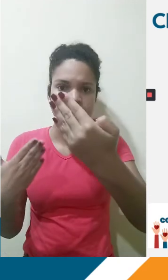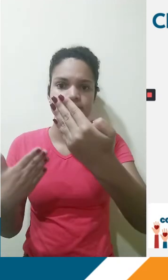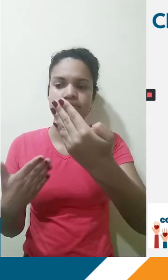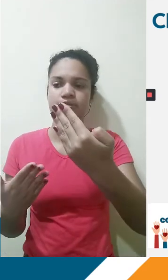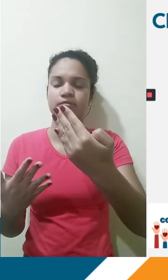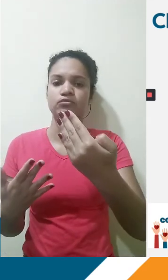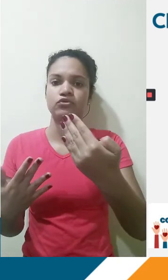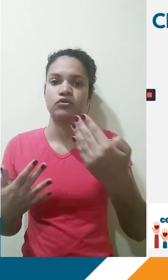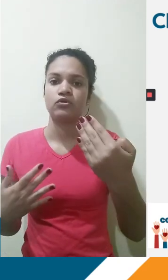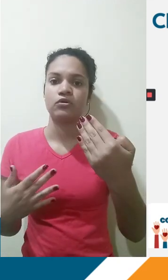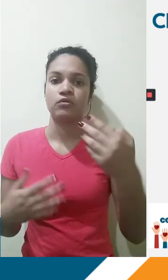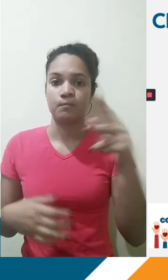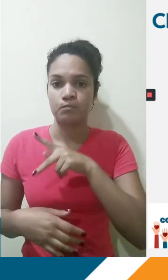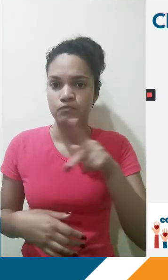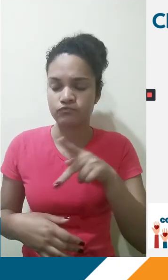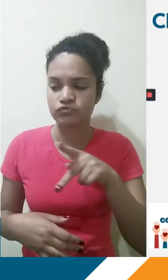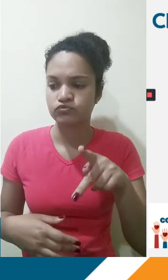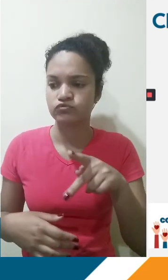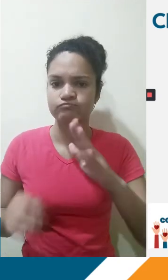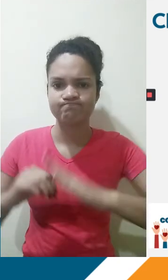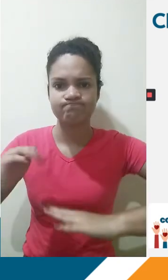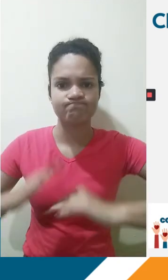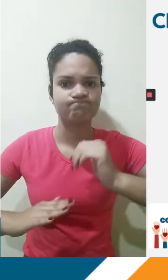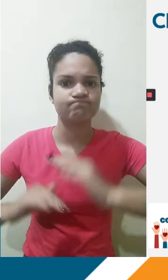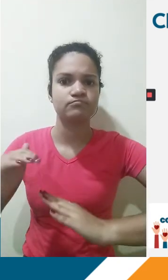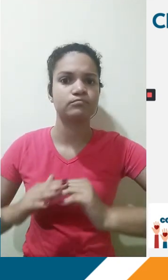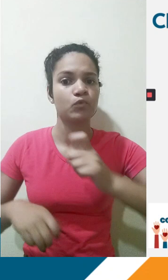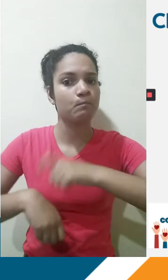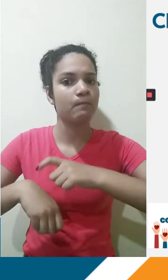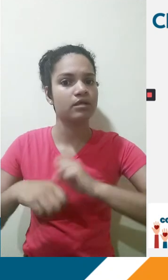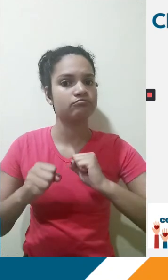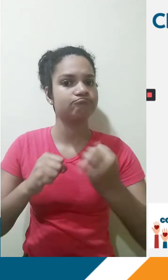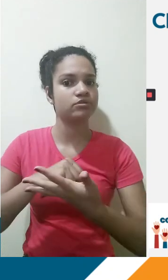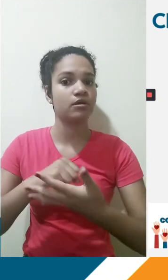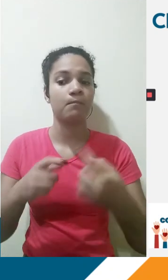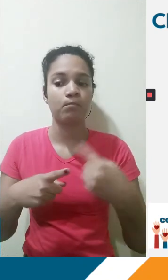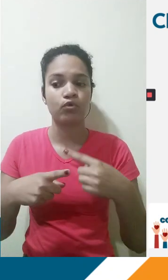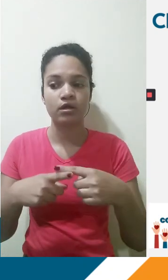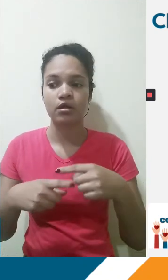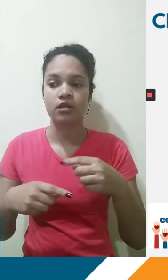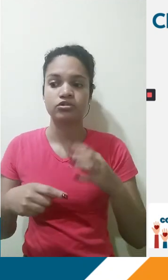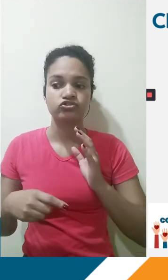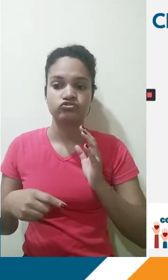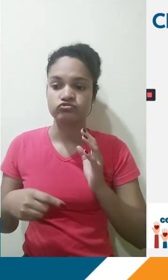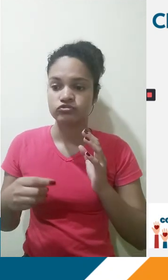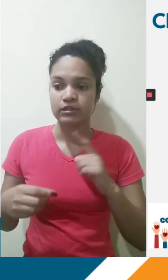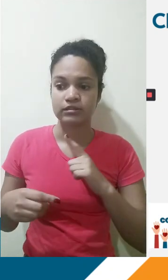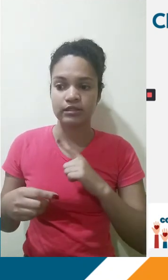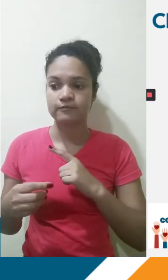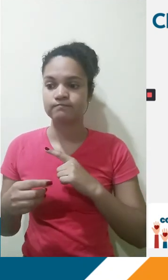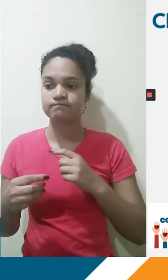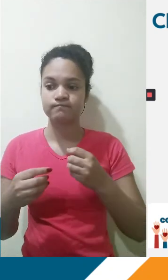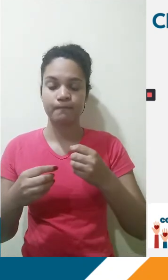função nesse momento de pandemia, de elucidação, de desdobramento e